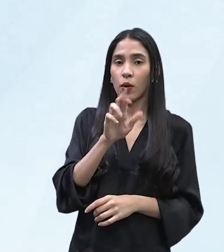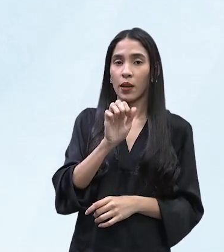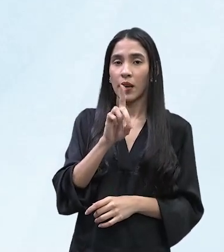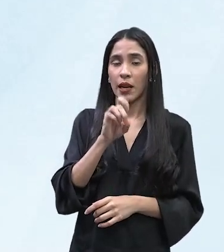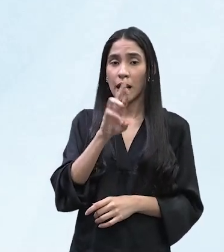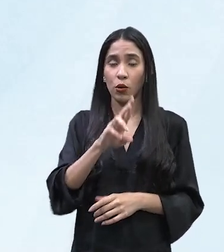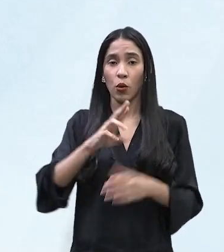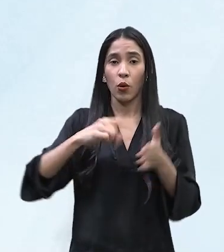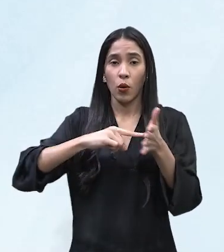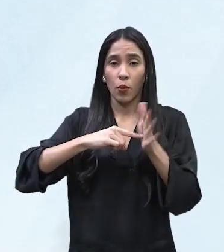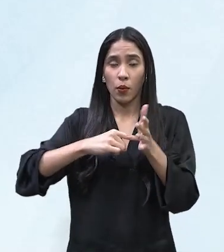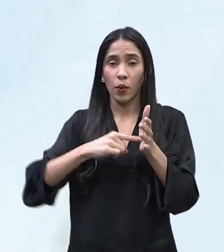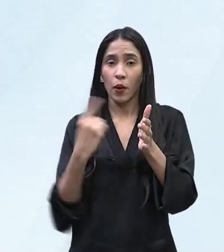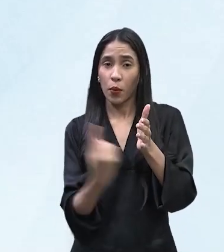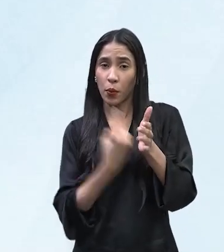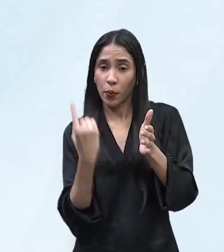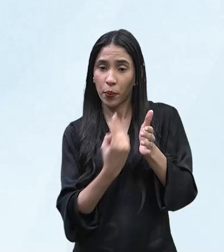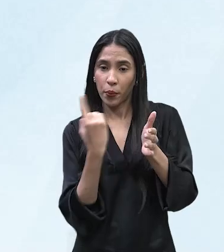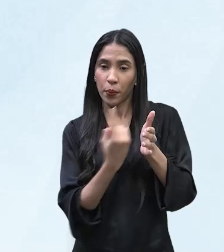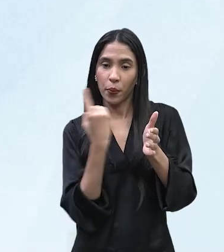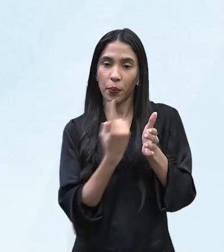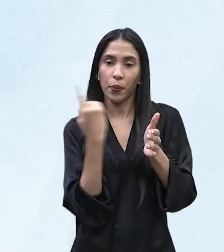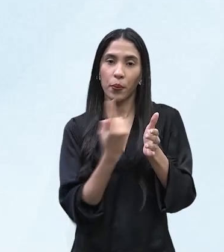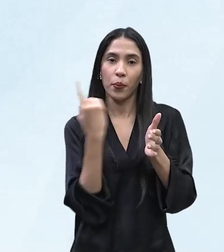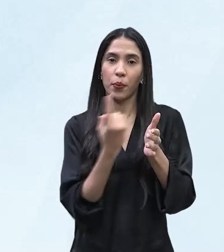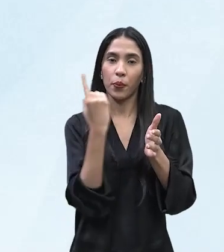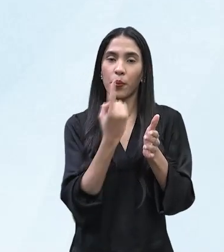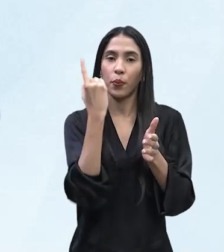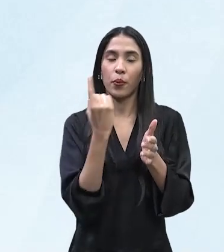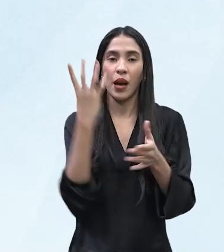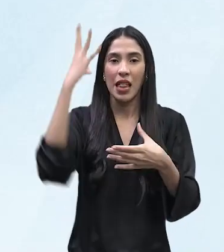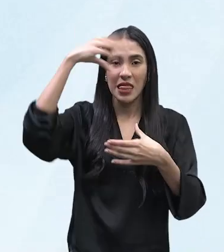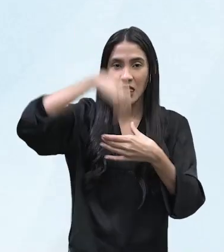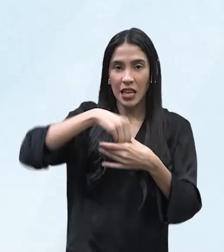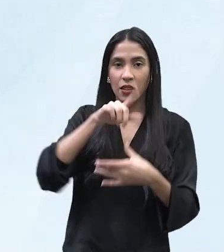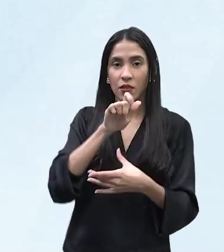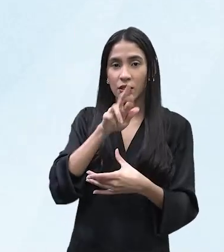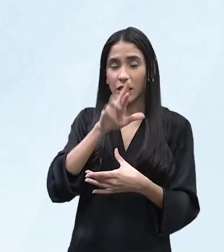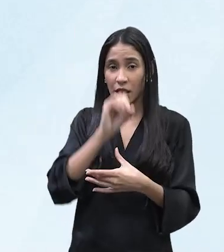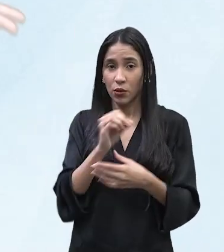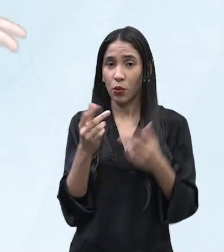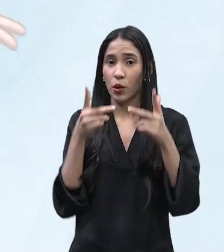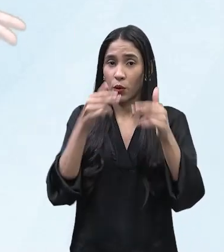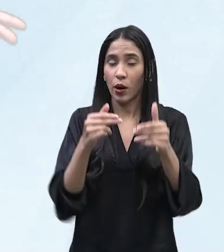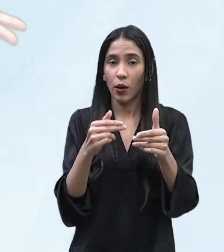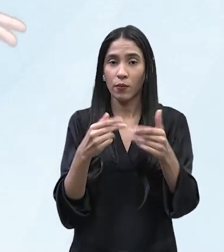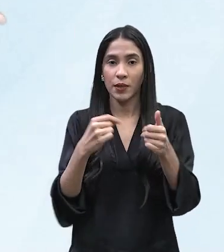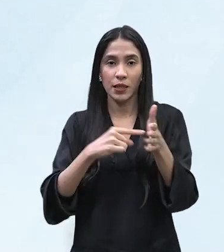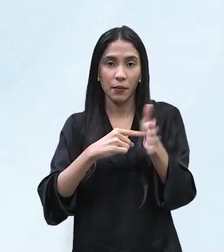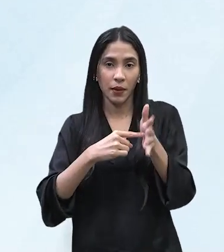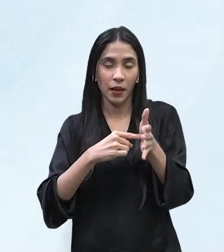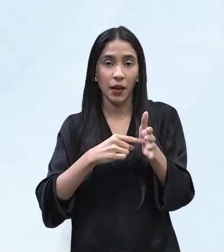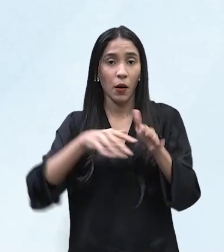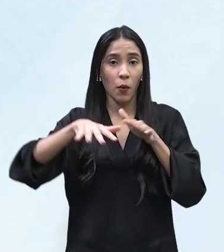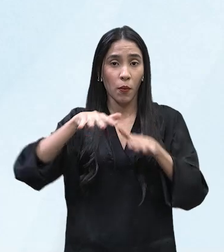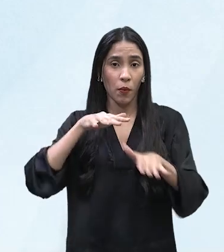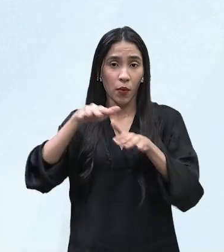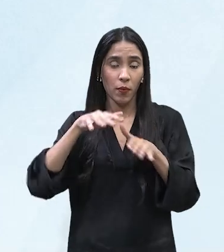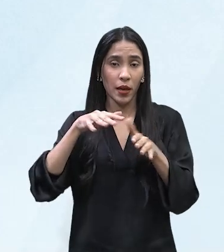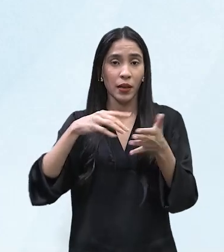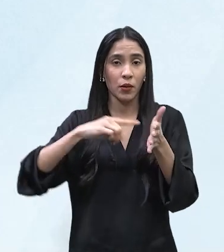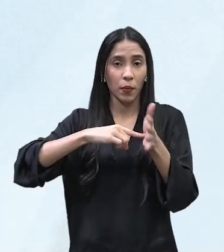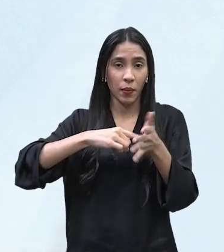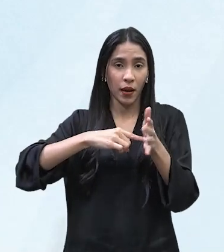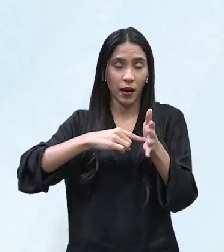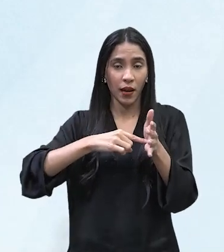a turbina gira, ela faz com que um rotor dentro do gerador também gire. O movimento do